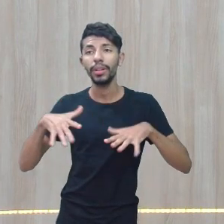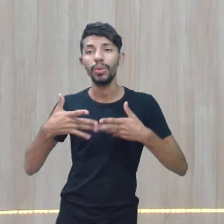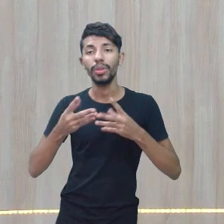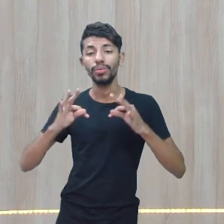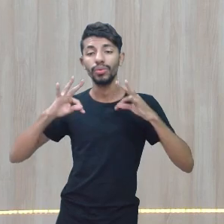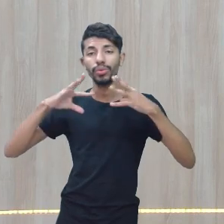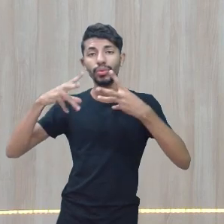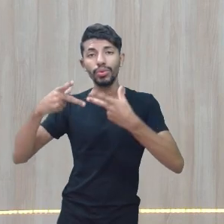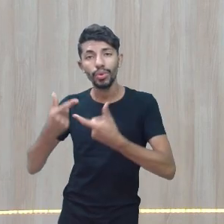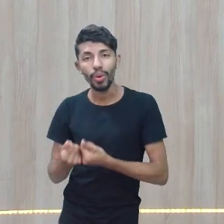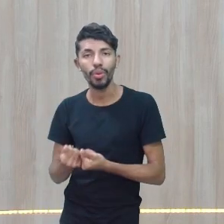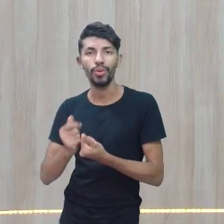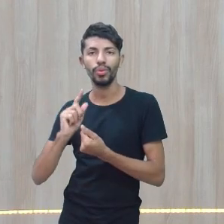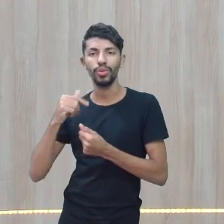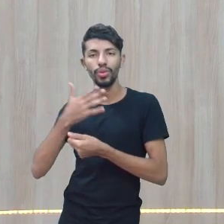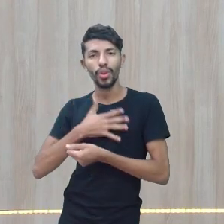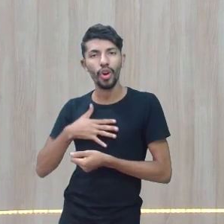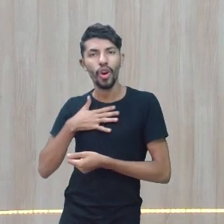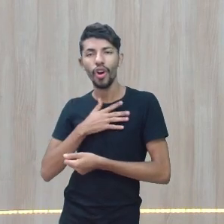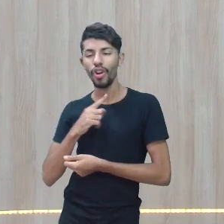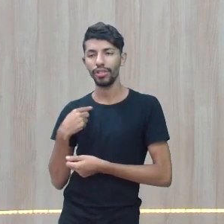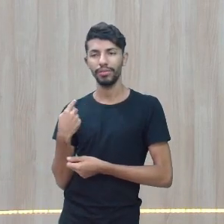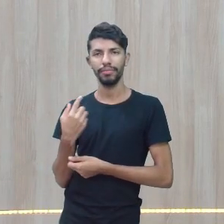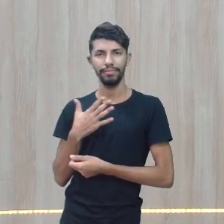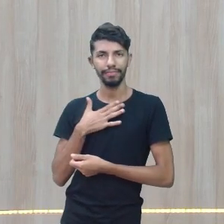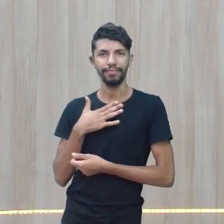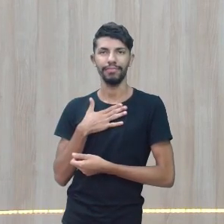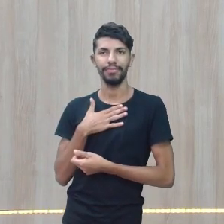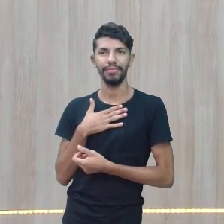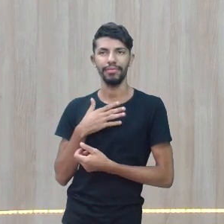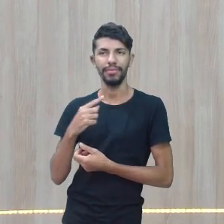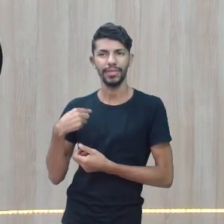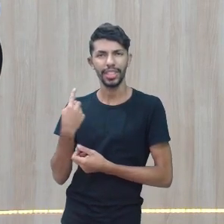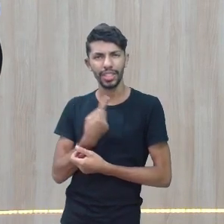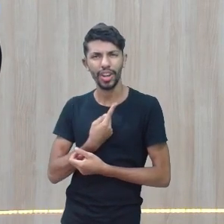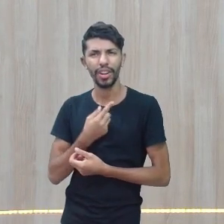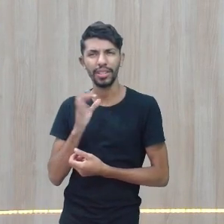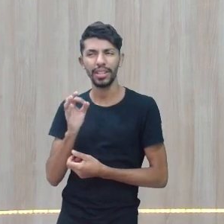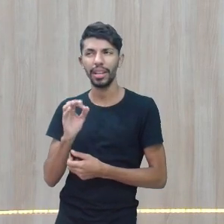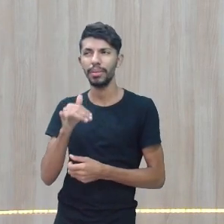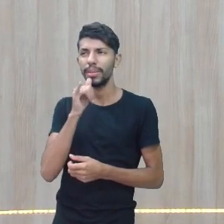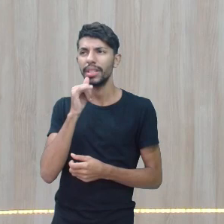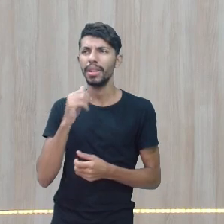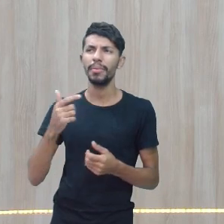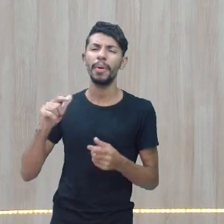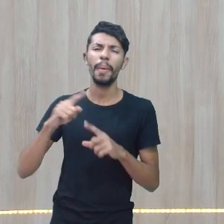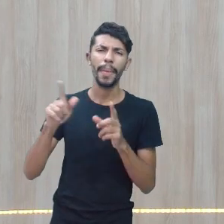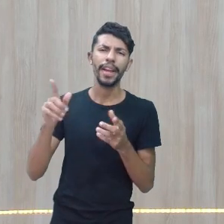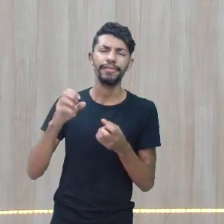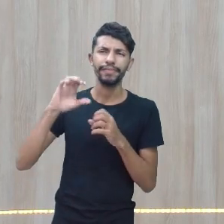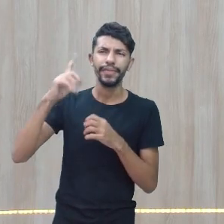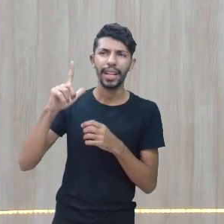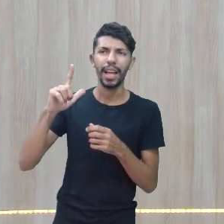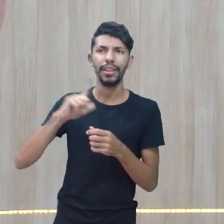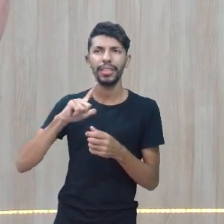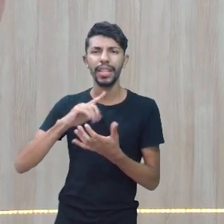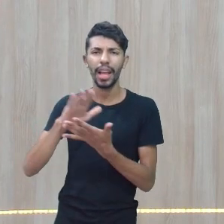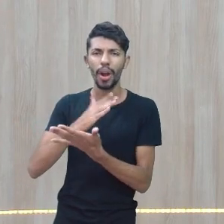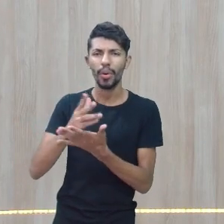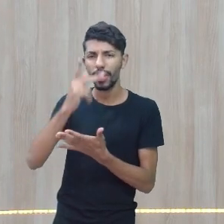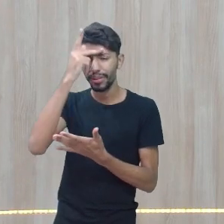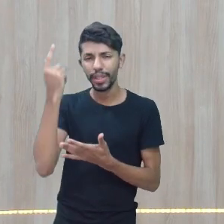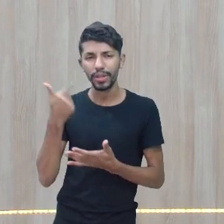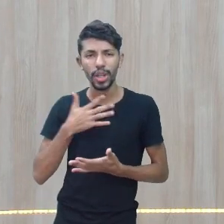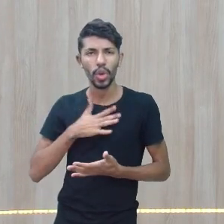gostam, não é, da gente, quando somos queridos por todos, mas também existem aquelas pessoas que não gostam da gente. Então, essa frase aqui, nós